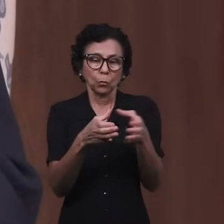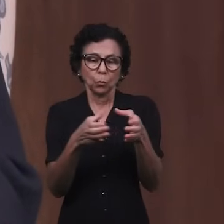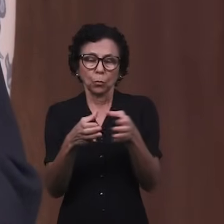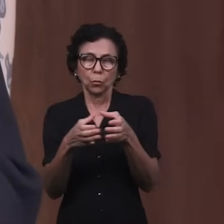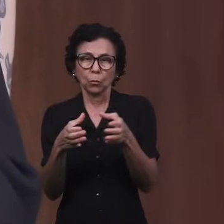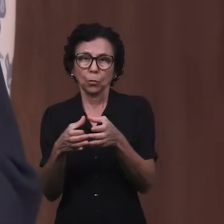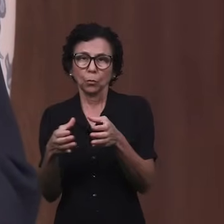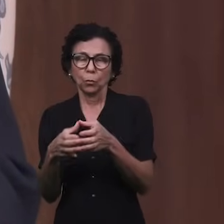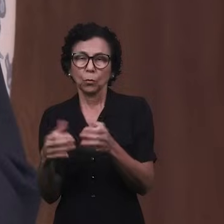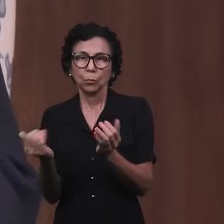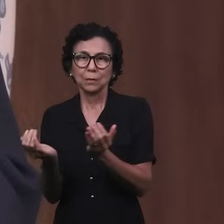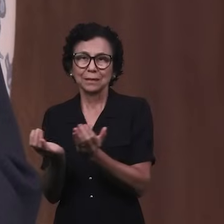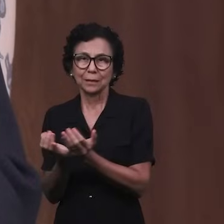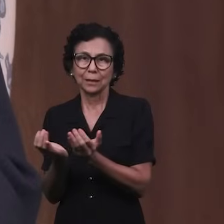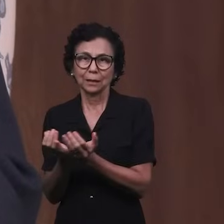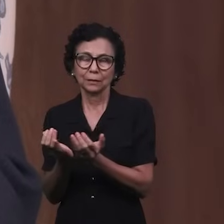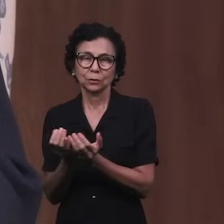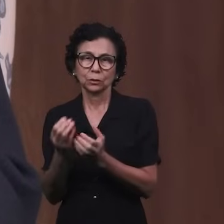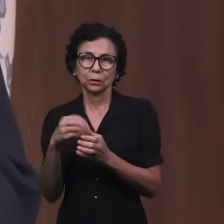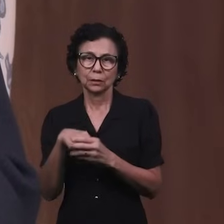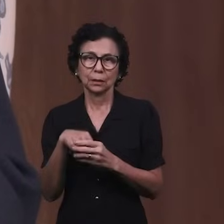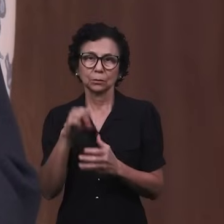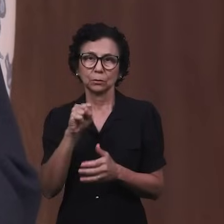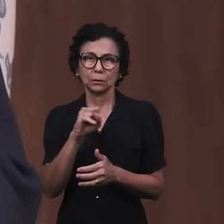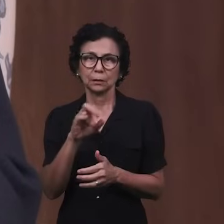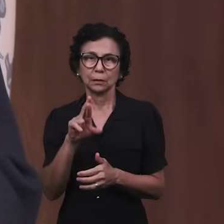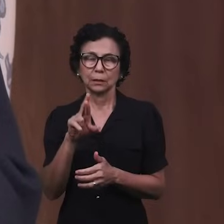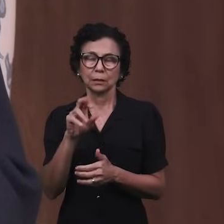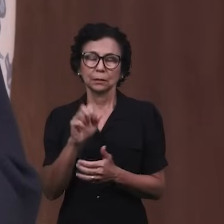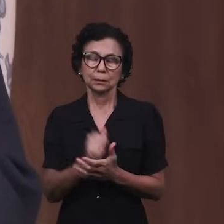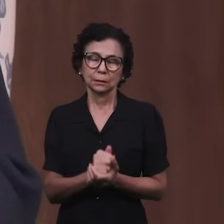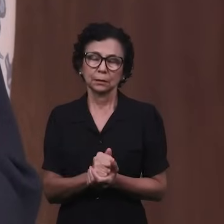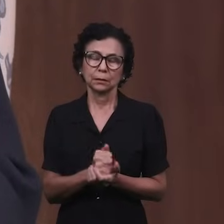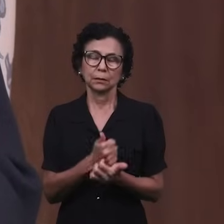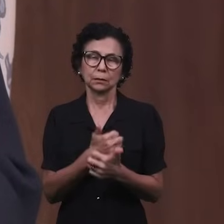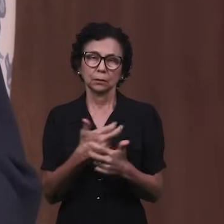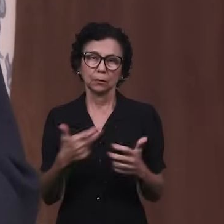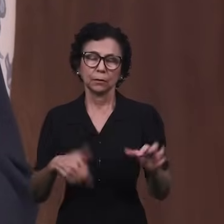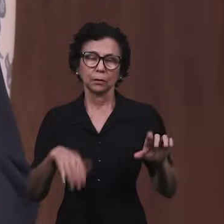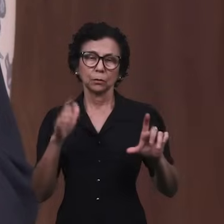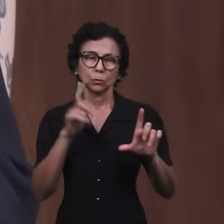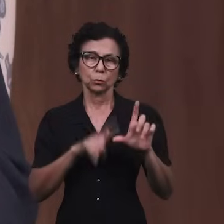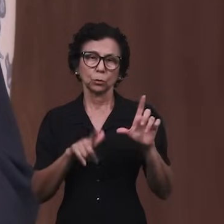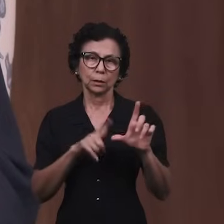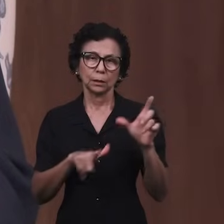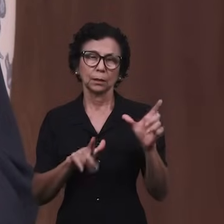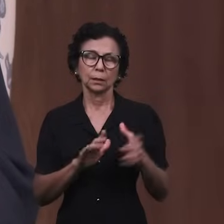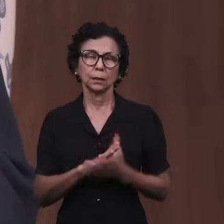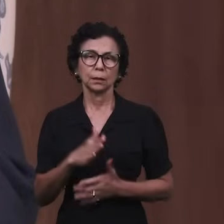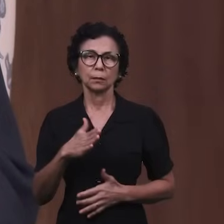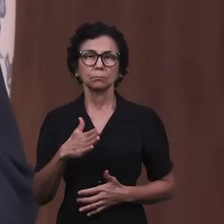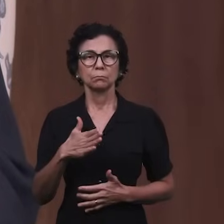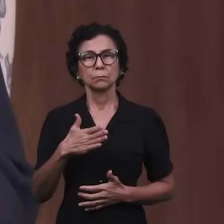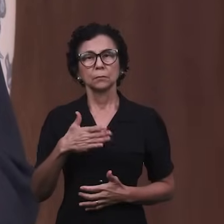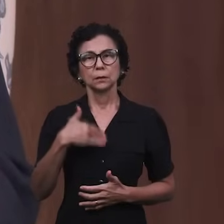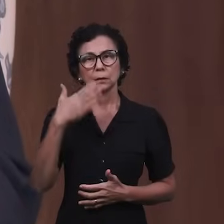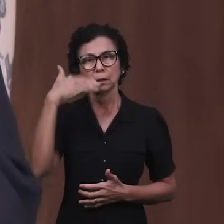comunidades cristãs e judaicas na Síria, Iraque, Irã e